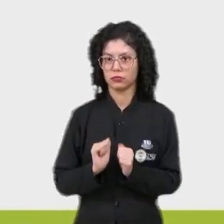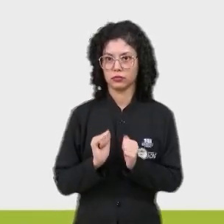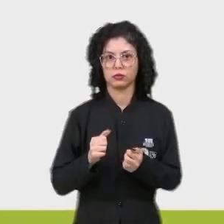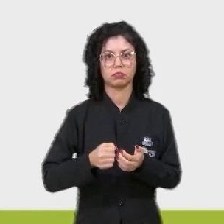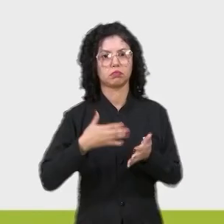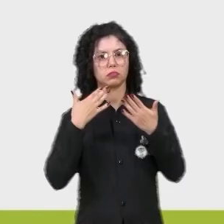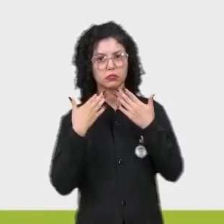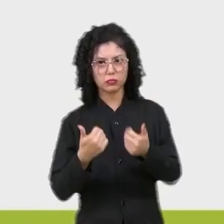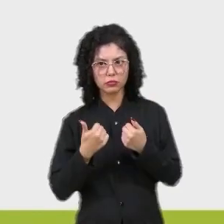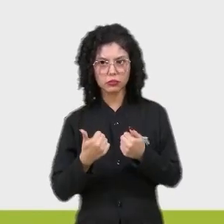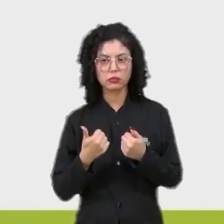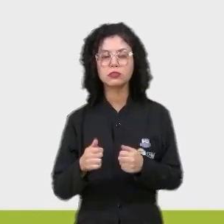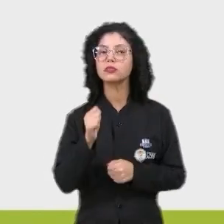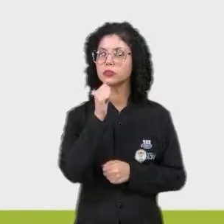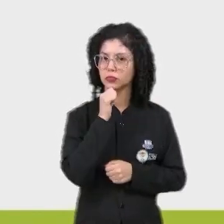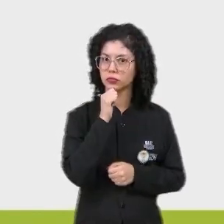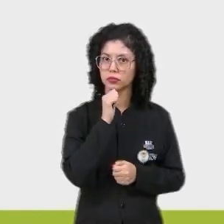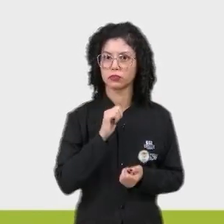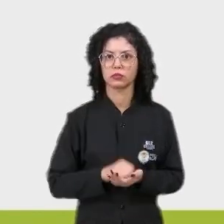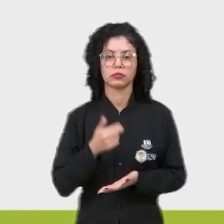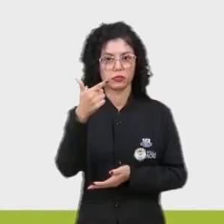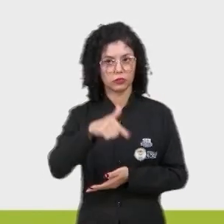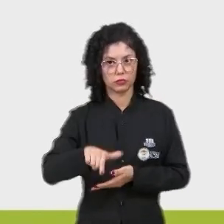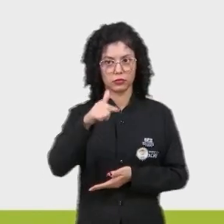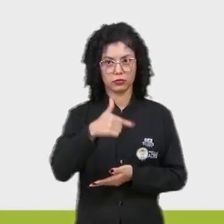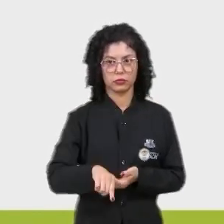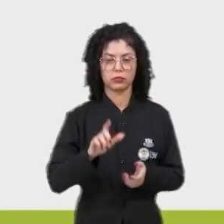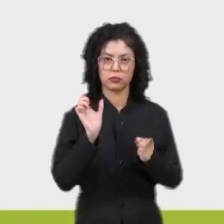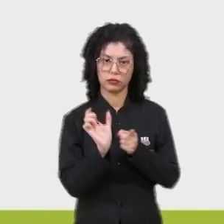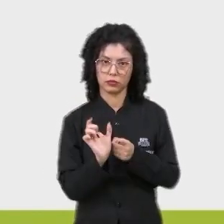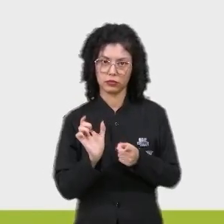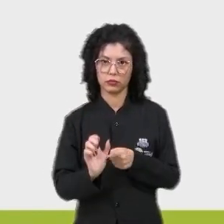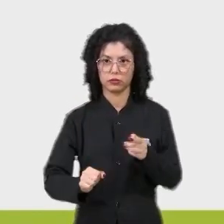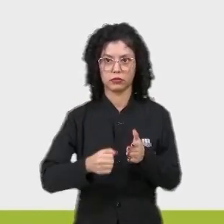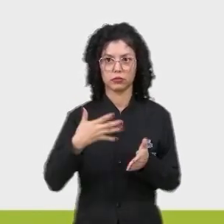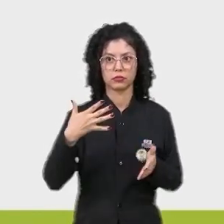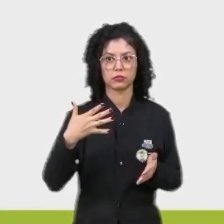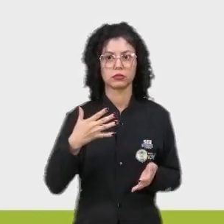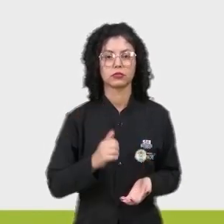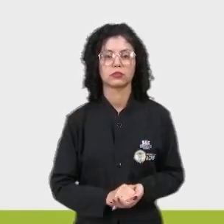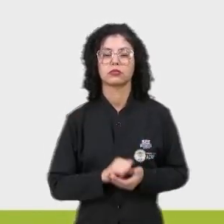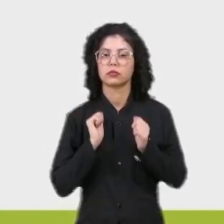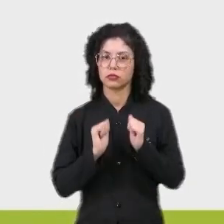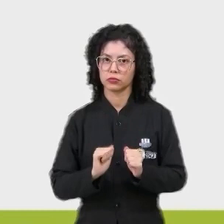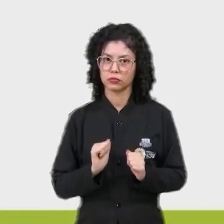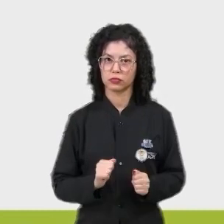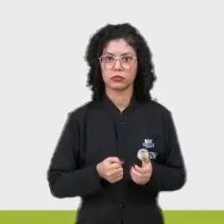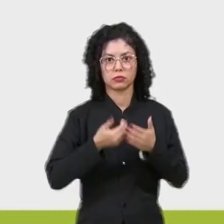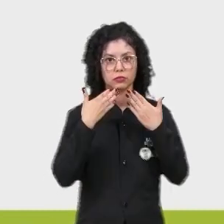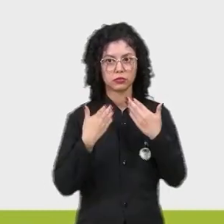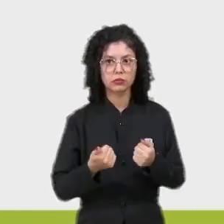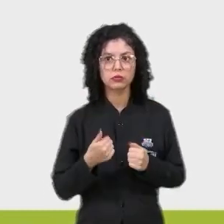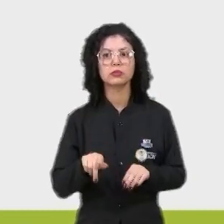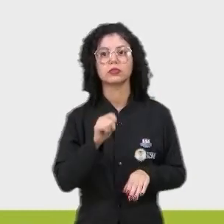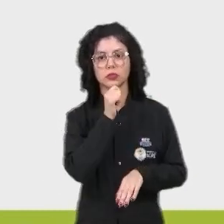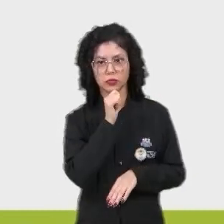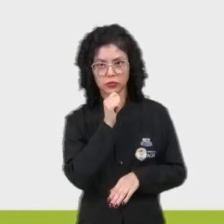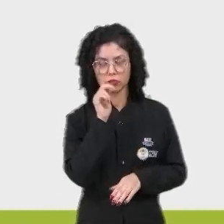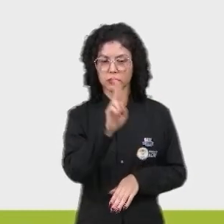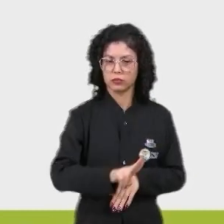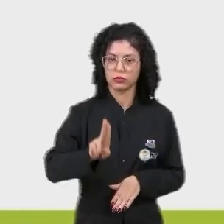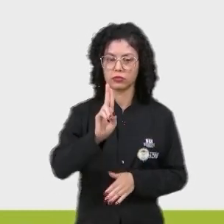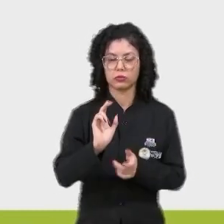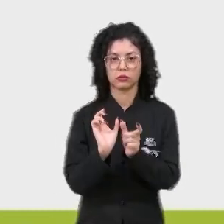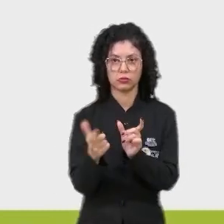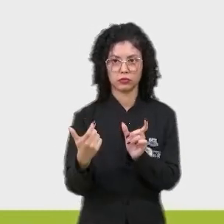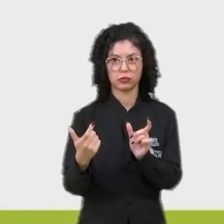bem, ao invés de ficar repetindo muitas palavras, você pode muito bem utilizar